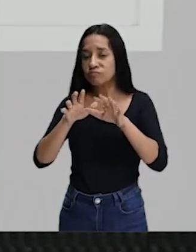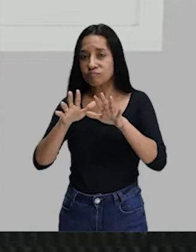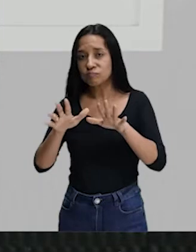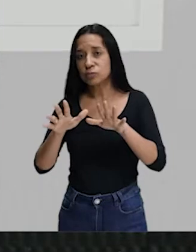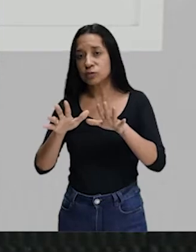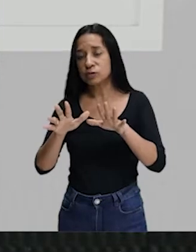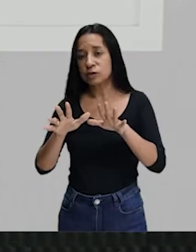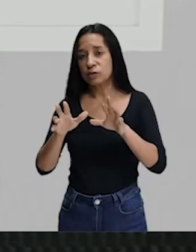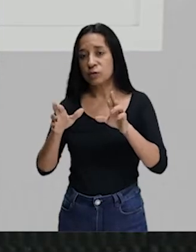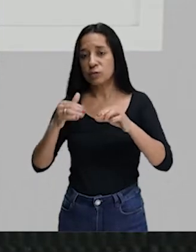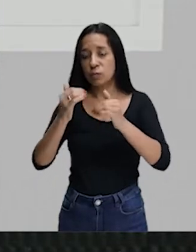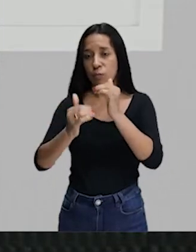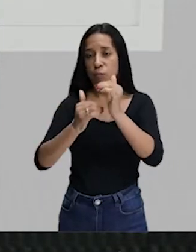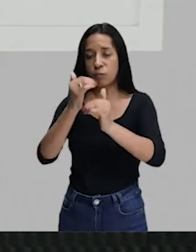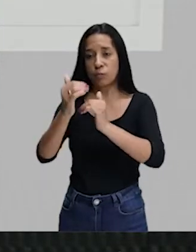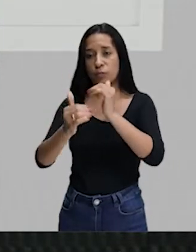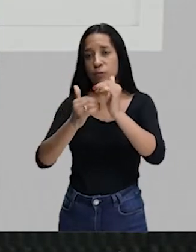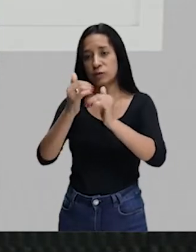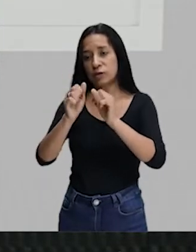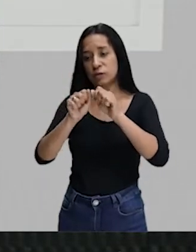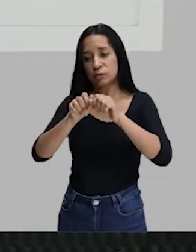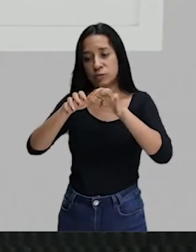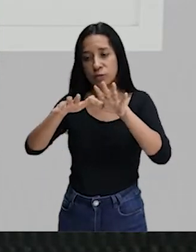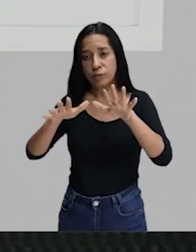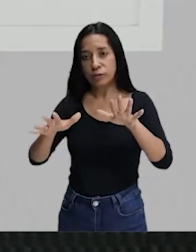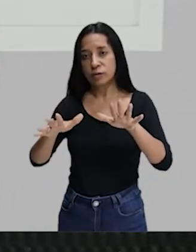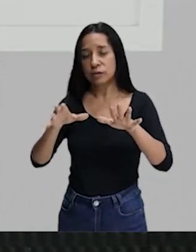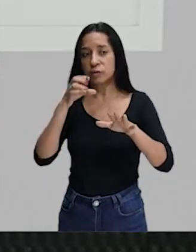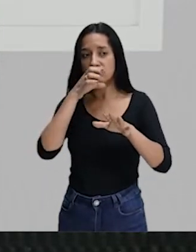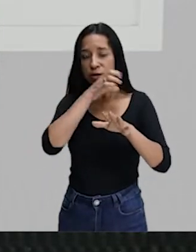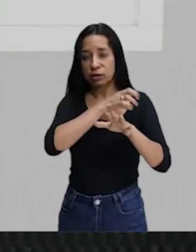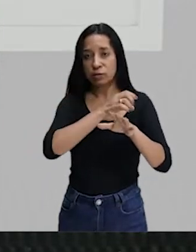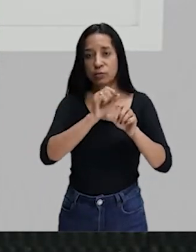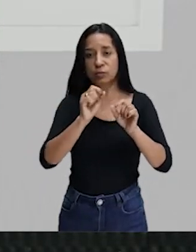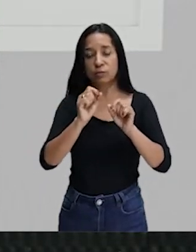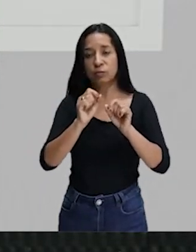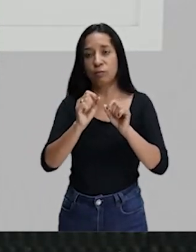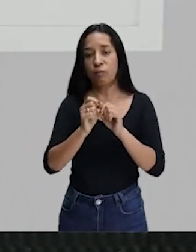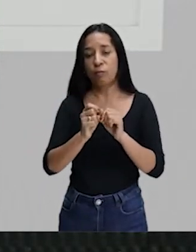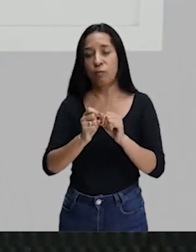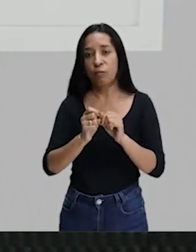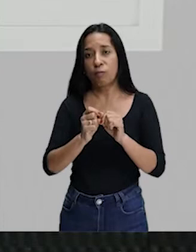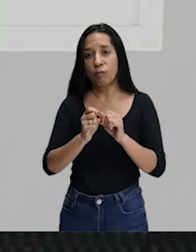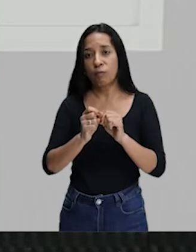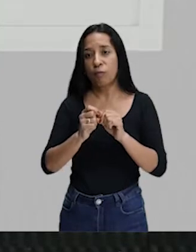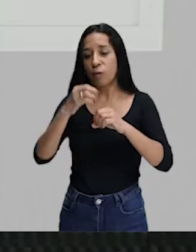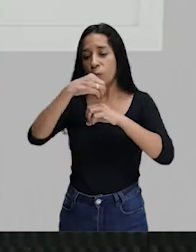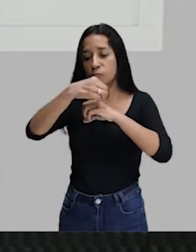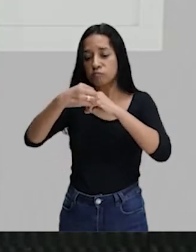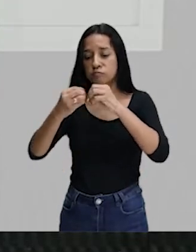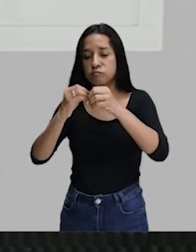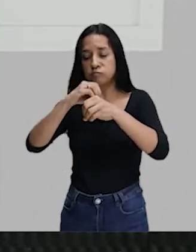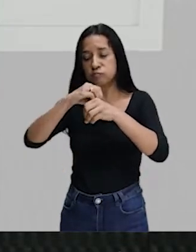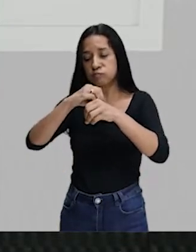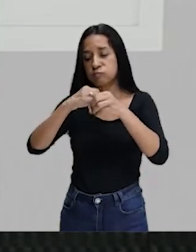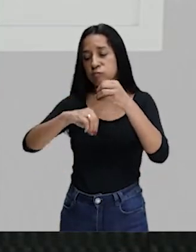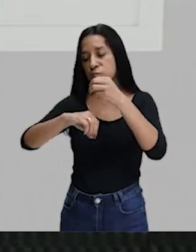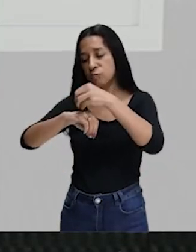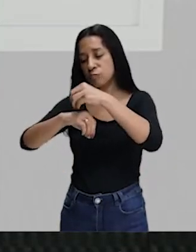de transmissão de calor, de propagação de calor, que vai passar de molécula a